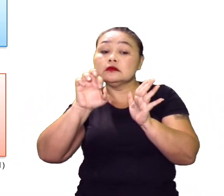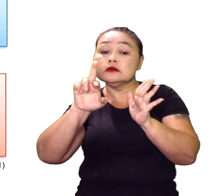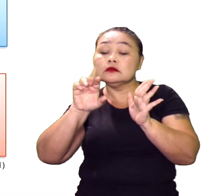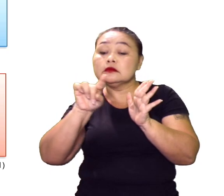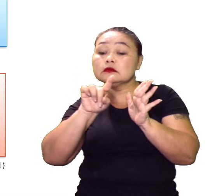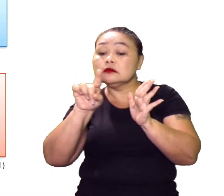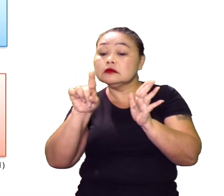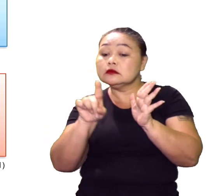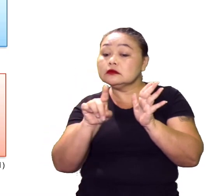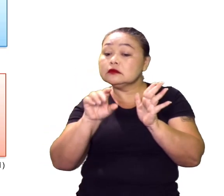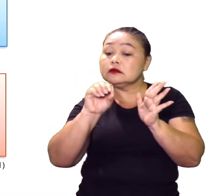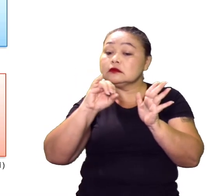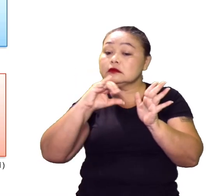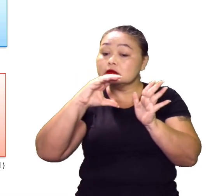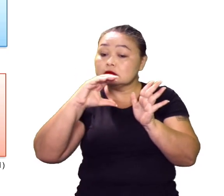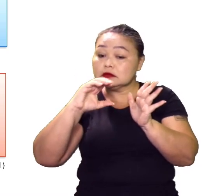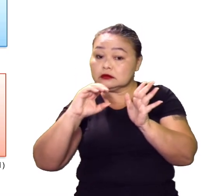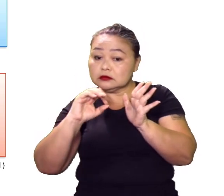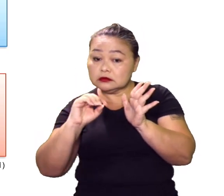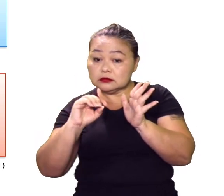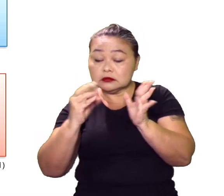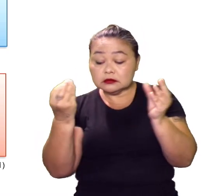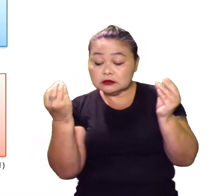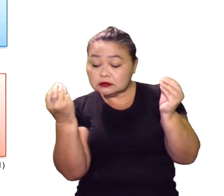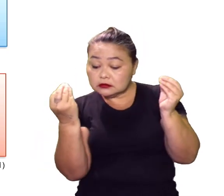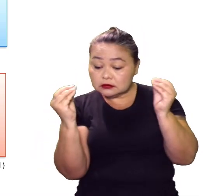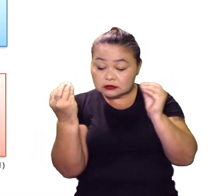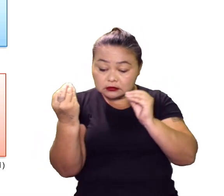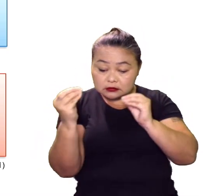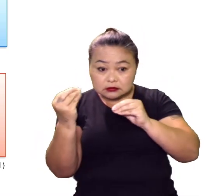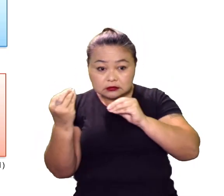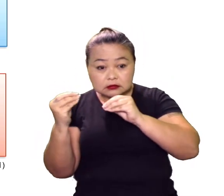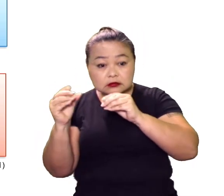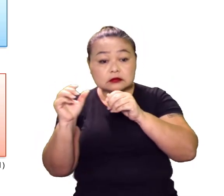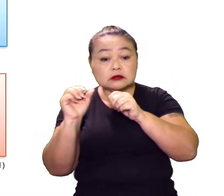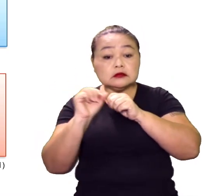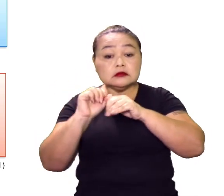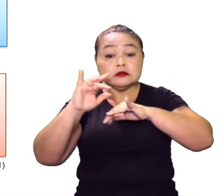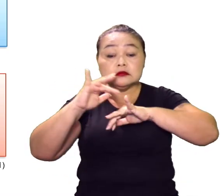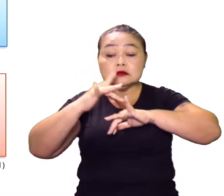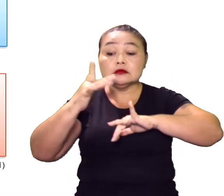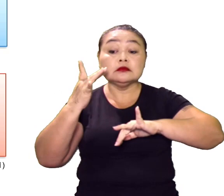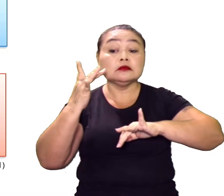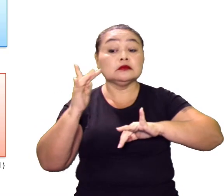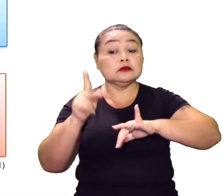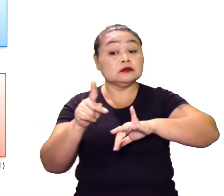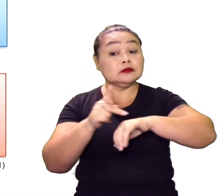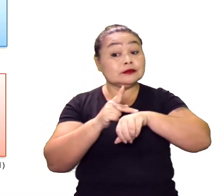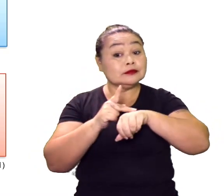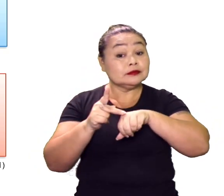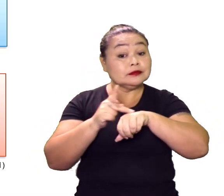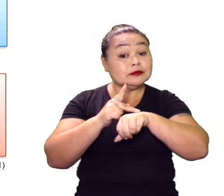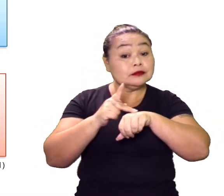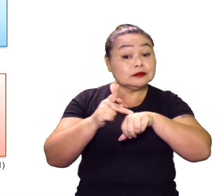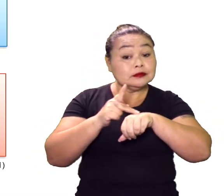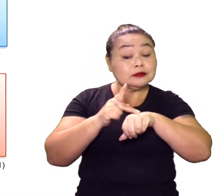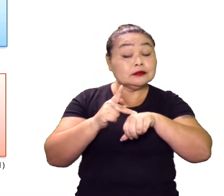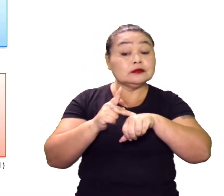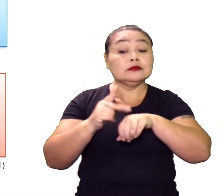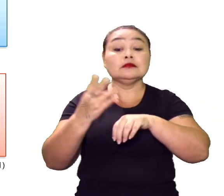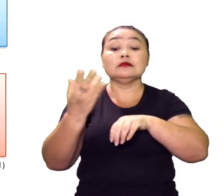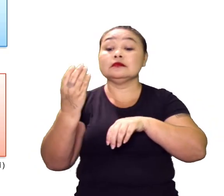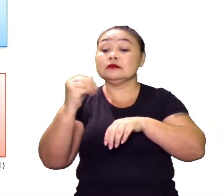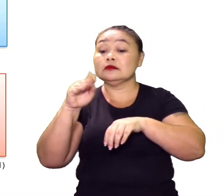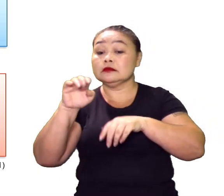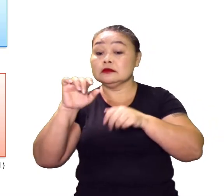jazidas minerais, prata, cobre, ferro, diamante e ouro. Agora, falando de